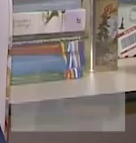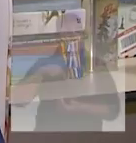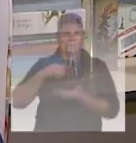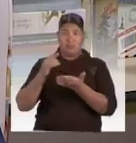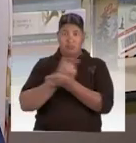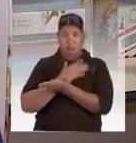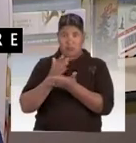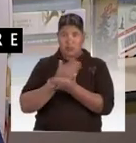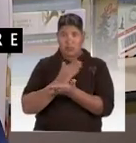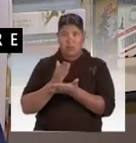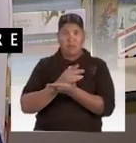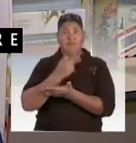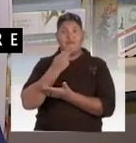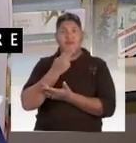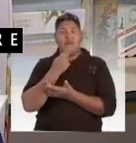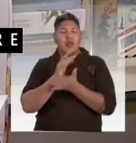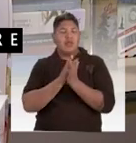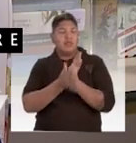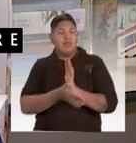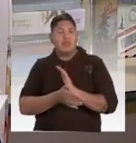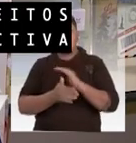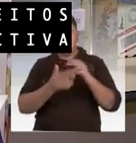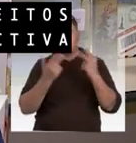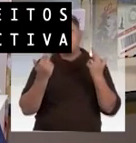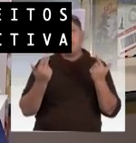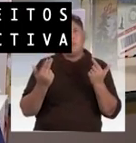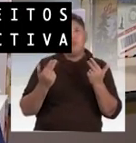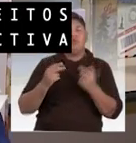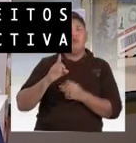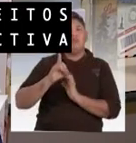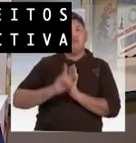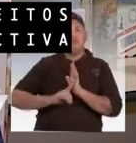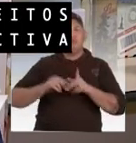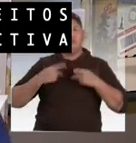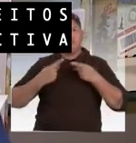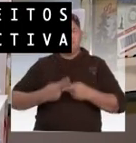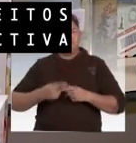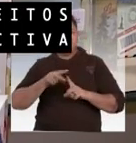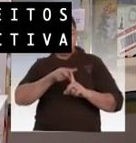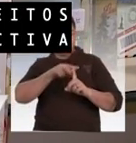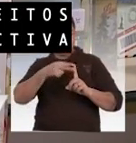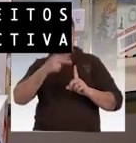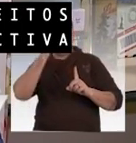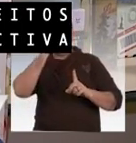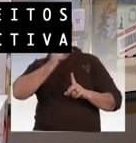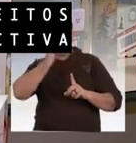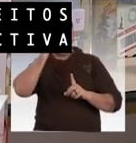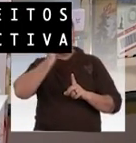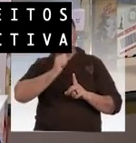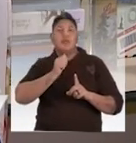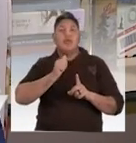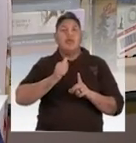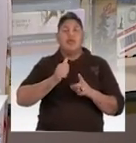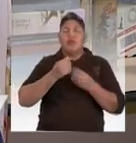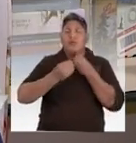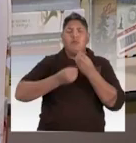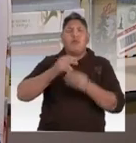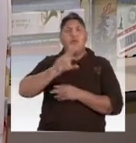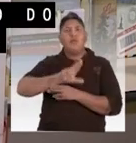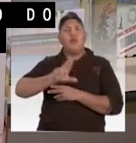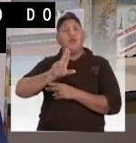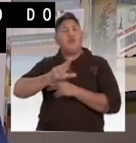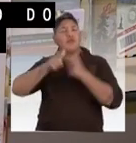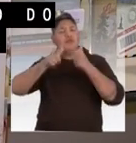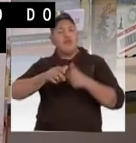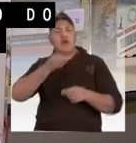É uma obra sobre discriminação, sobre igualdade, sobre direitos humanos, com a perspectiva da mulher. A mulher fazendo